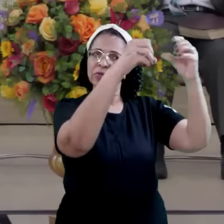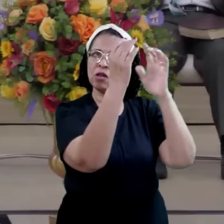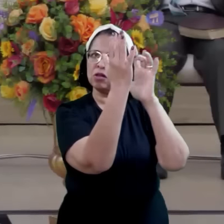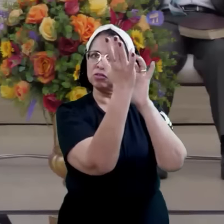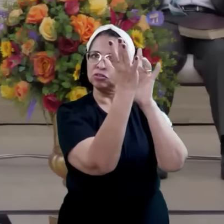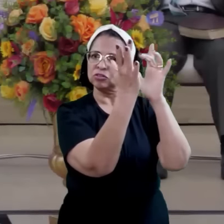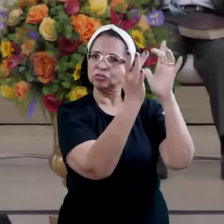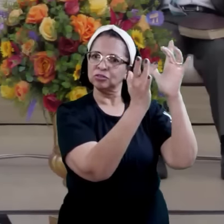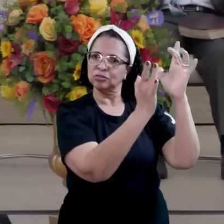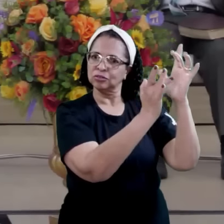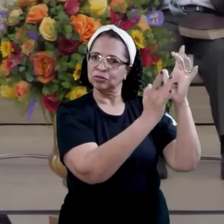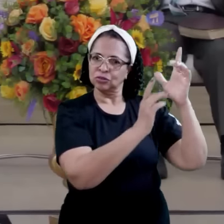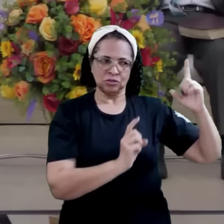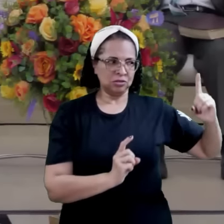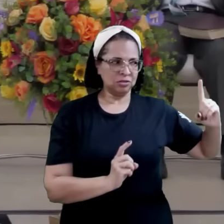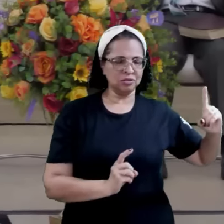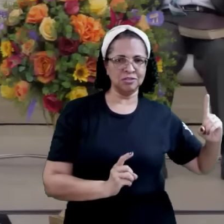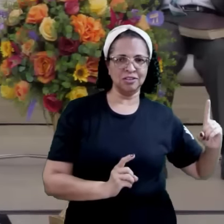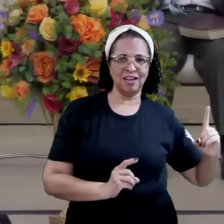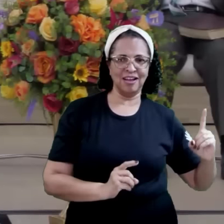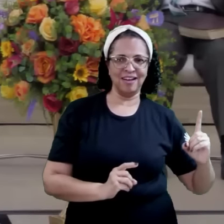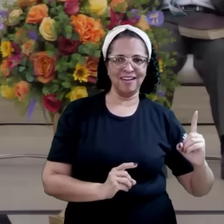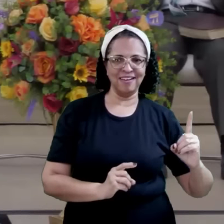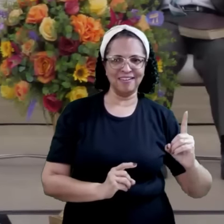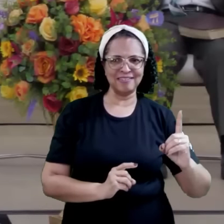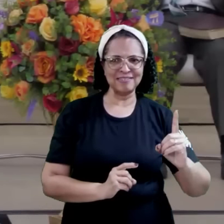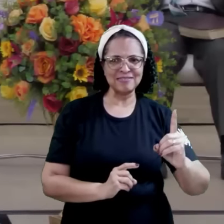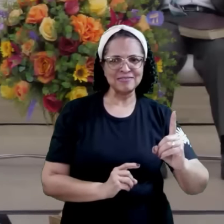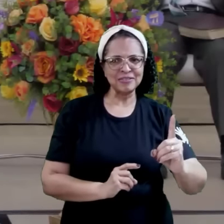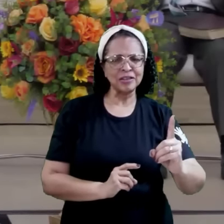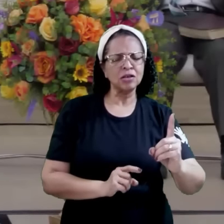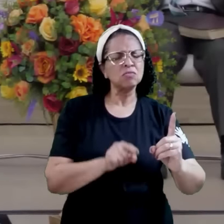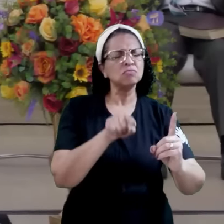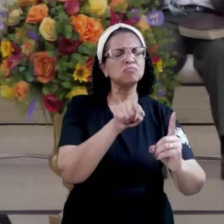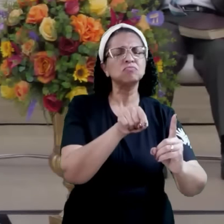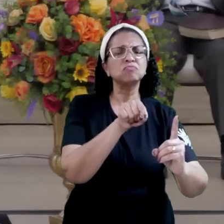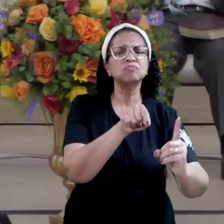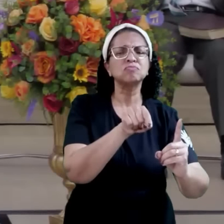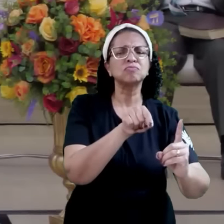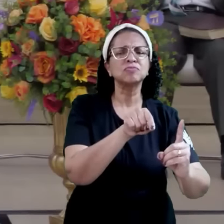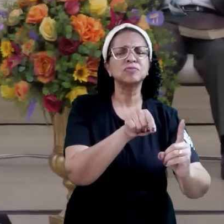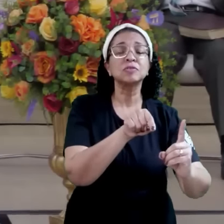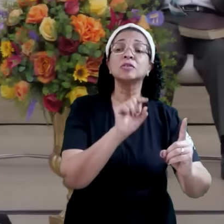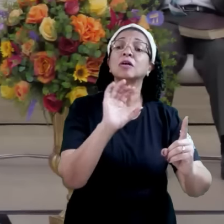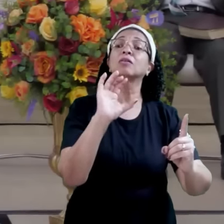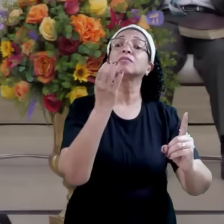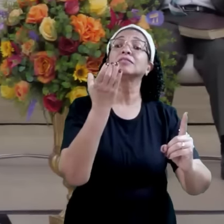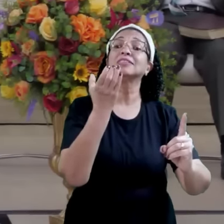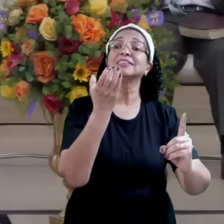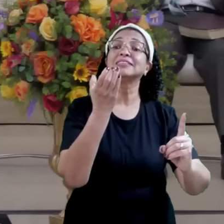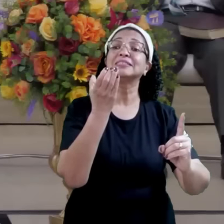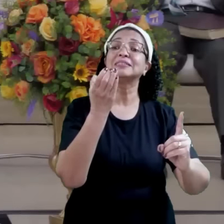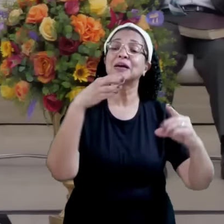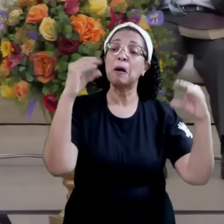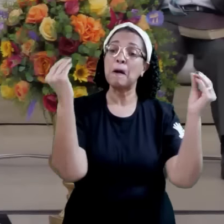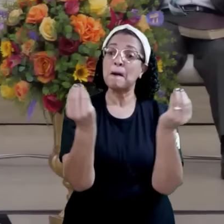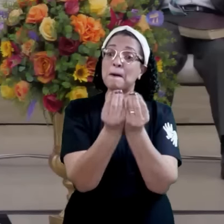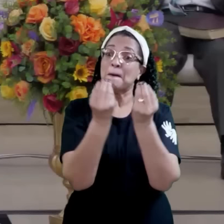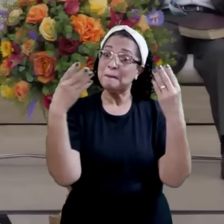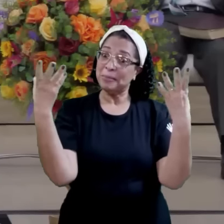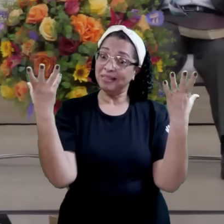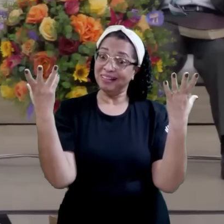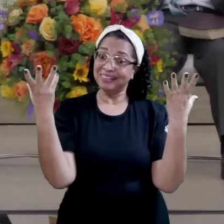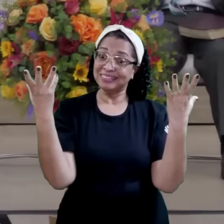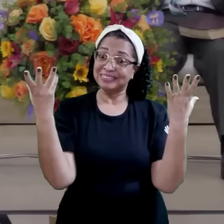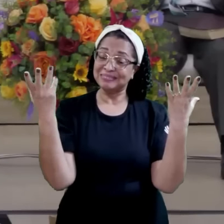lá Jesus entrou nota de roda pé Aonde Jesus entra um milagre tem que acontecer eu nunca